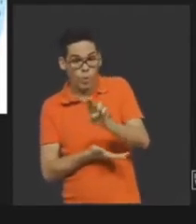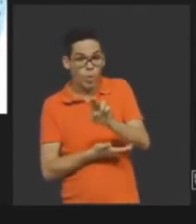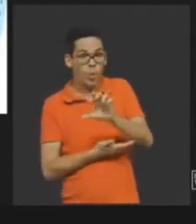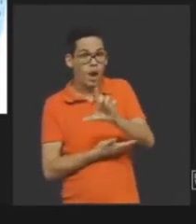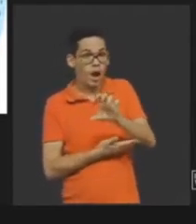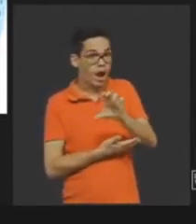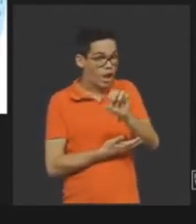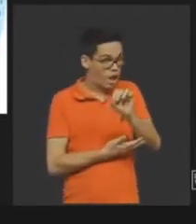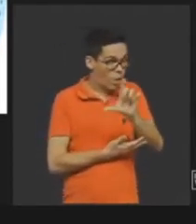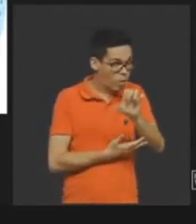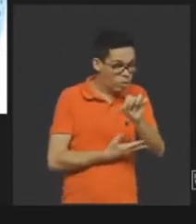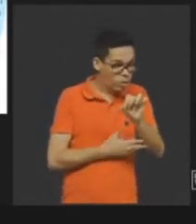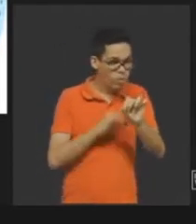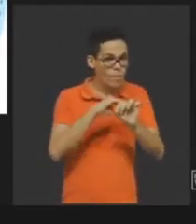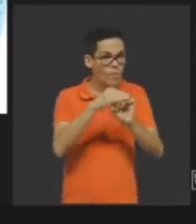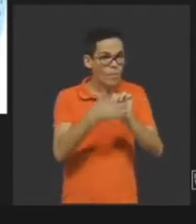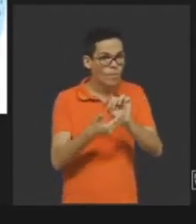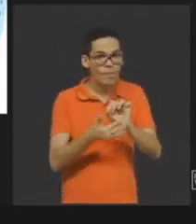tem membrana.